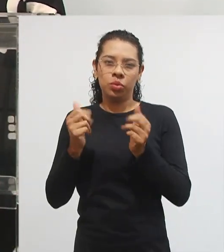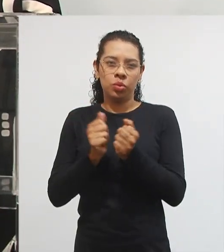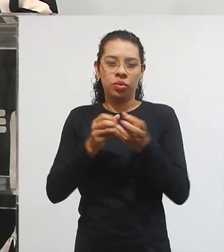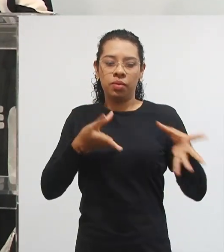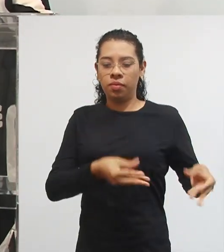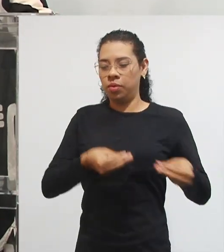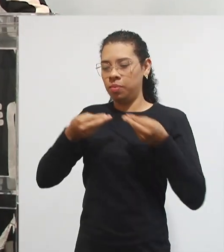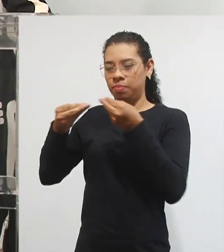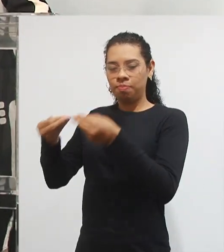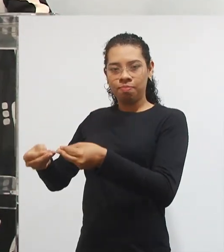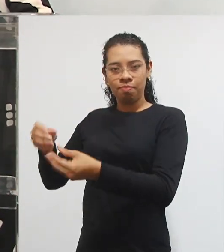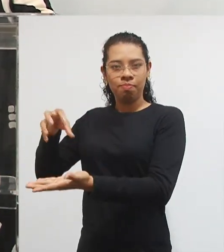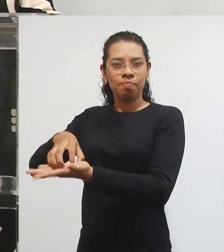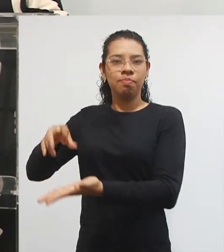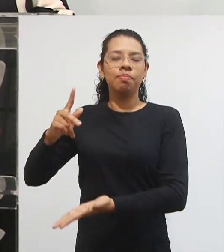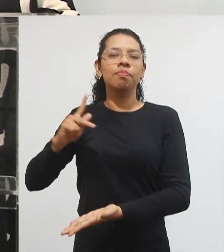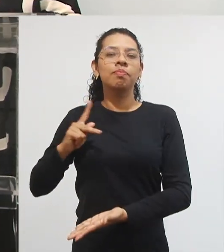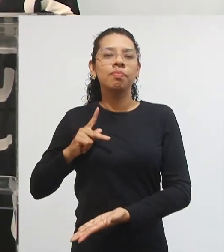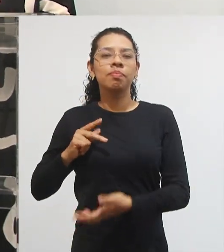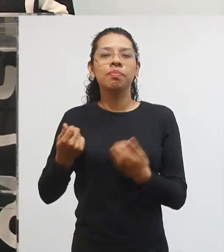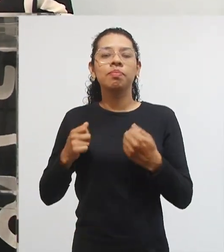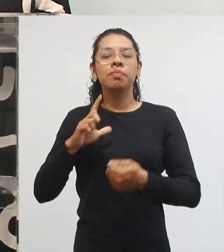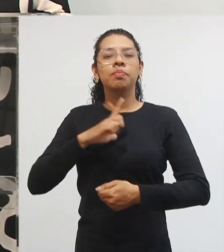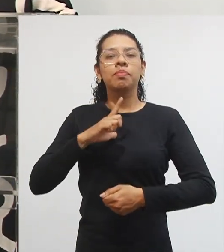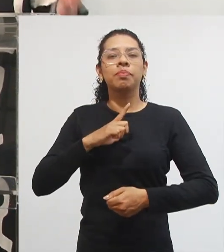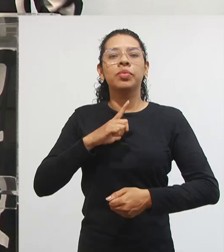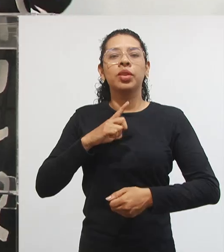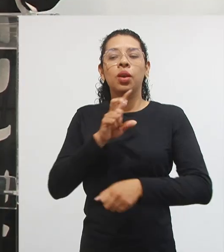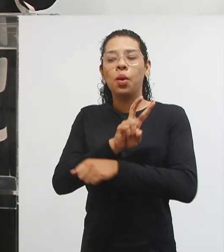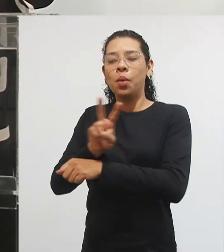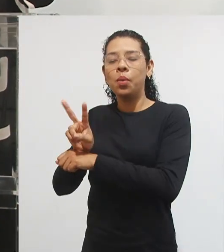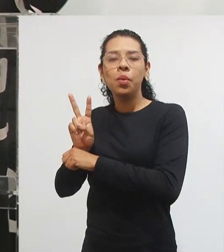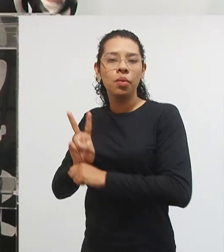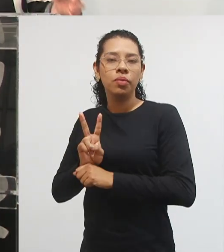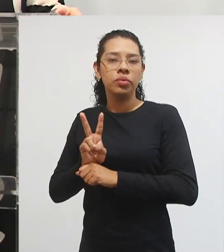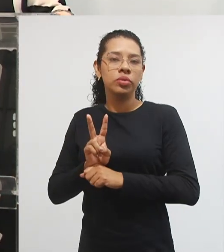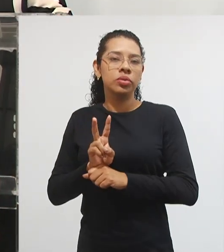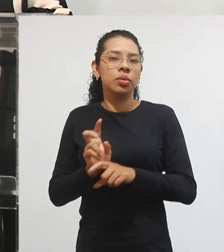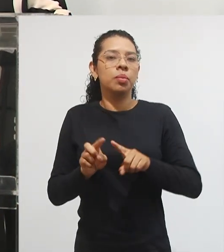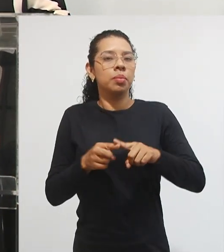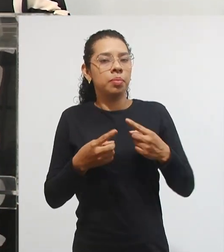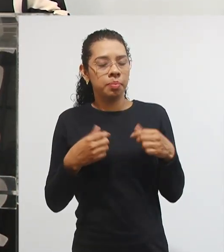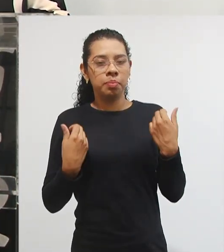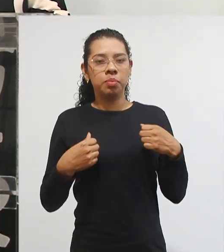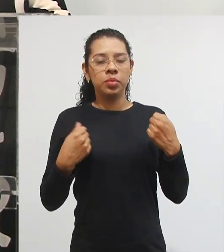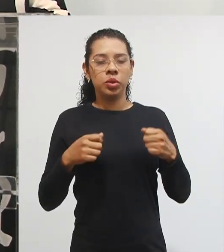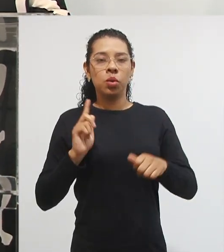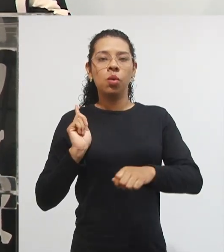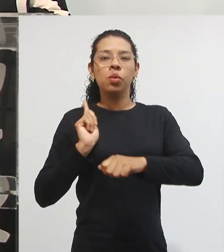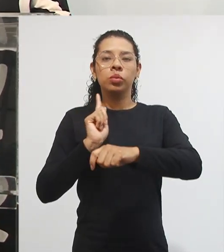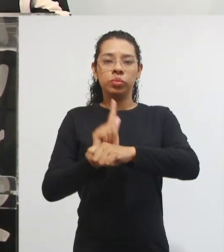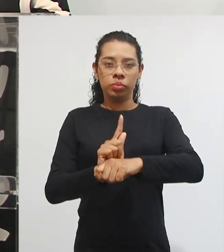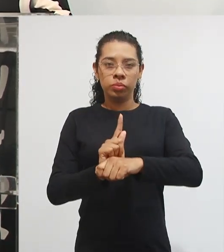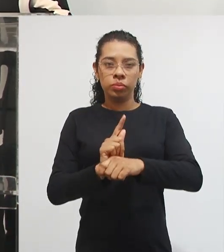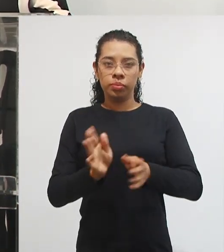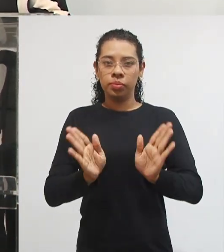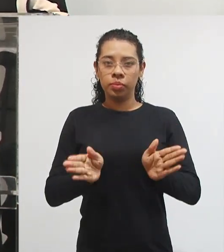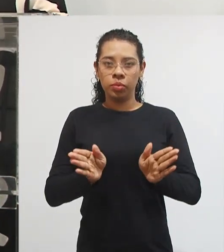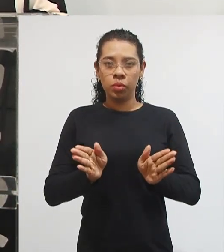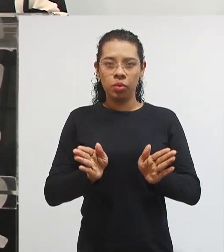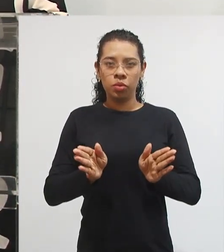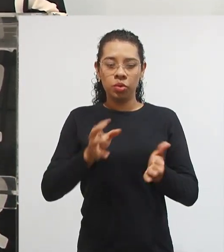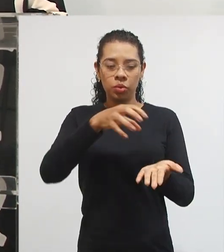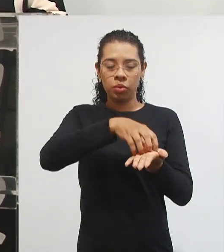privada. Então, são todas questões que a gente precisa observar, né? Como gestores do setor público, né? O que é que está